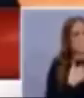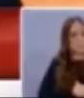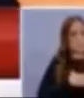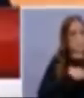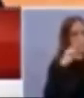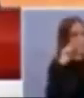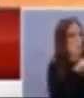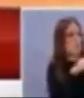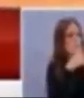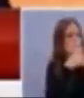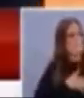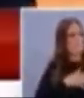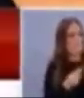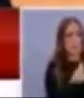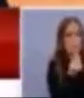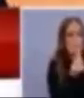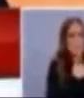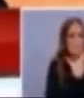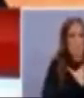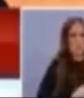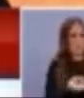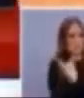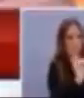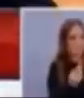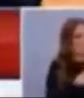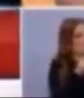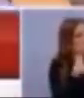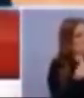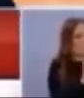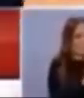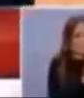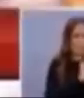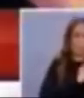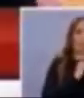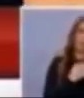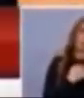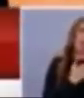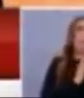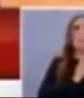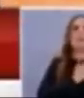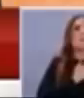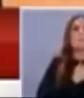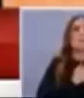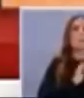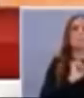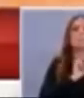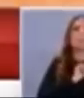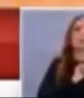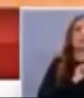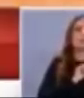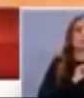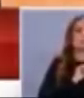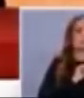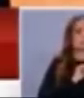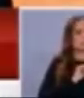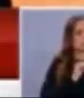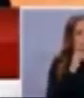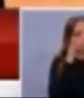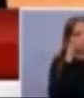maneira como é minha se a privada e não tem problema nenhum em dizer o meu amor que o time pouco é